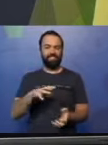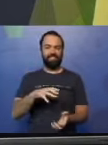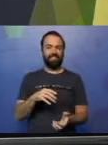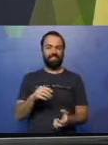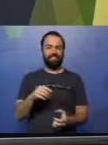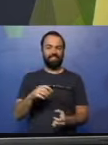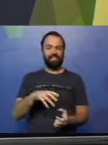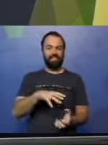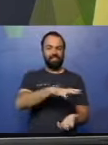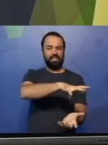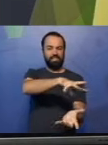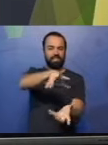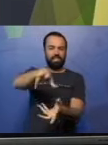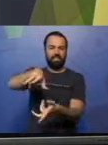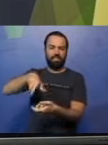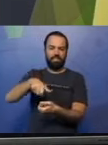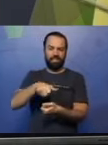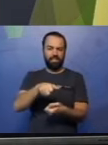Quem sabe?